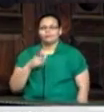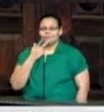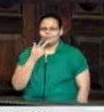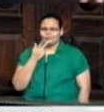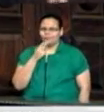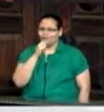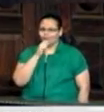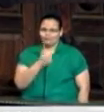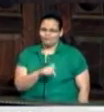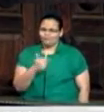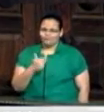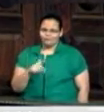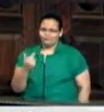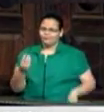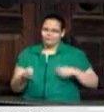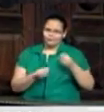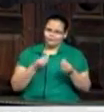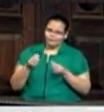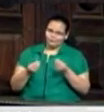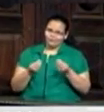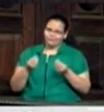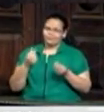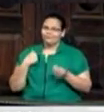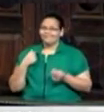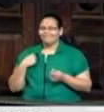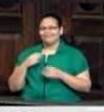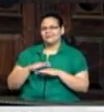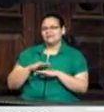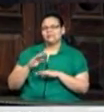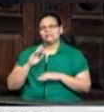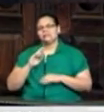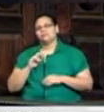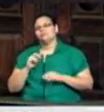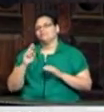dizendo que não tinha como fazer essa regulamentação,